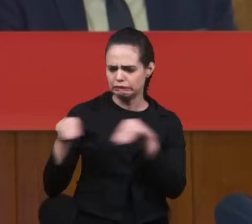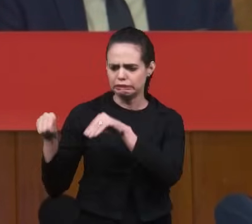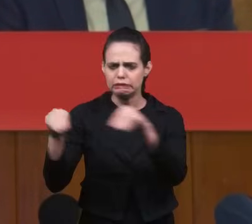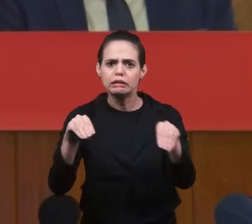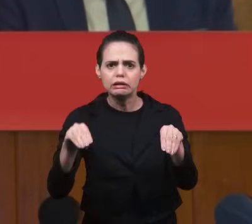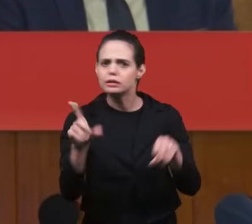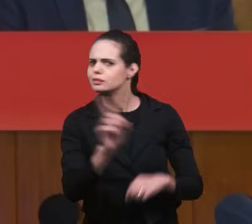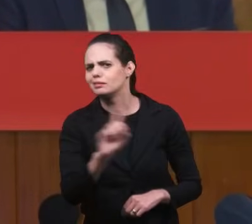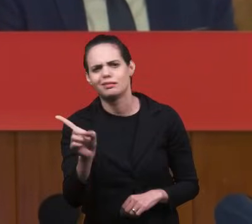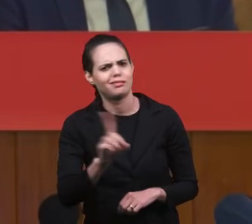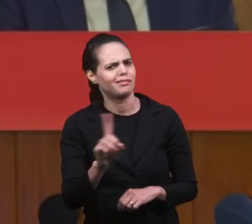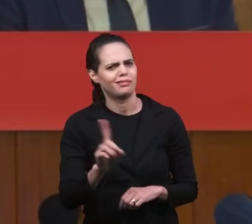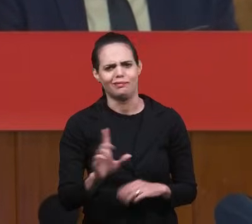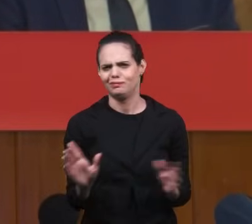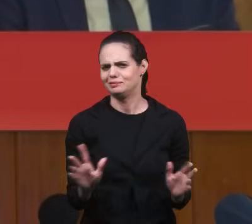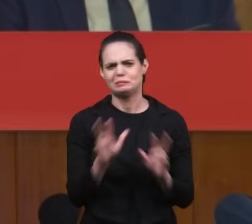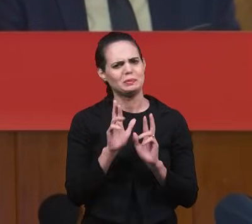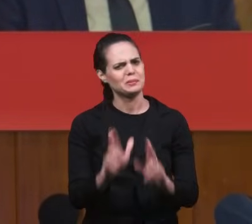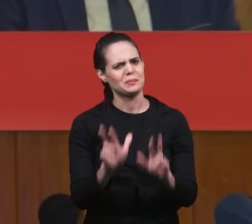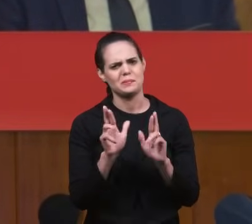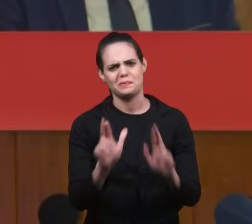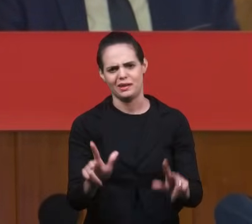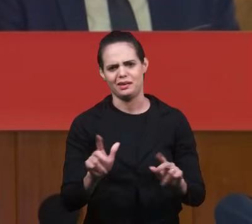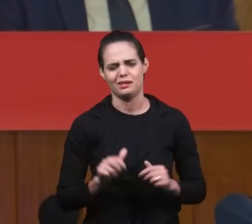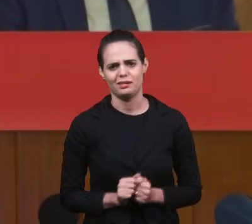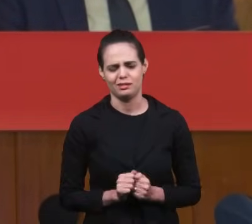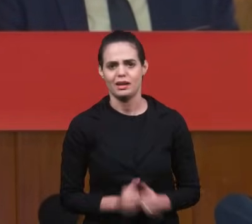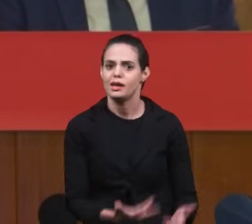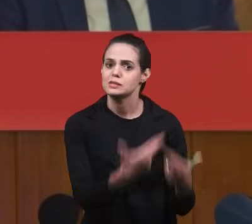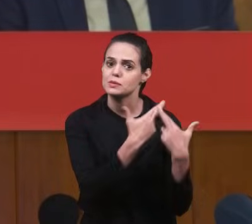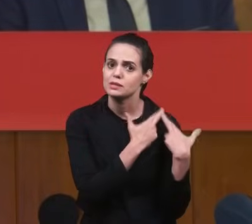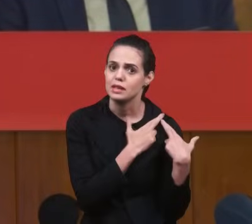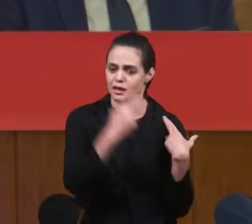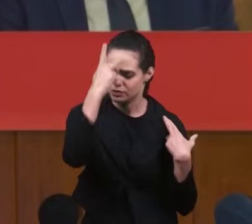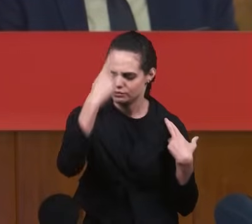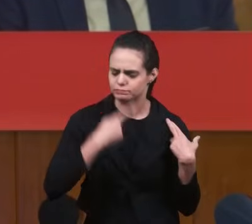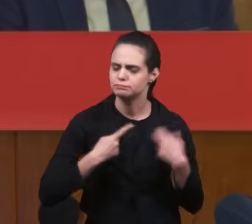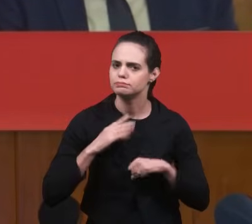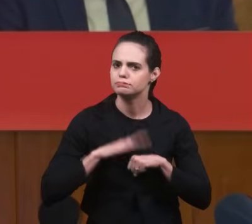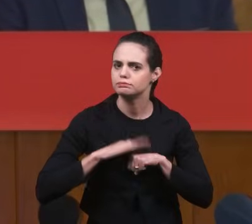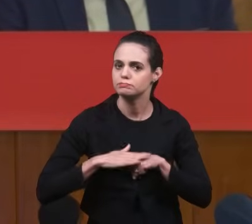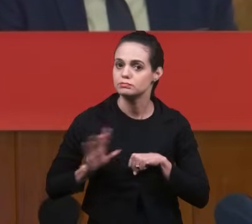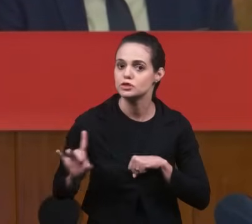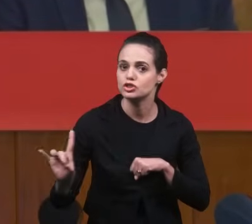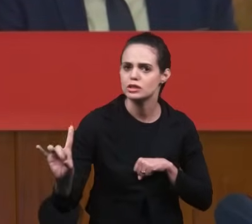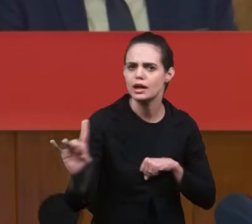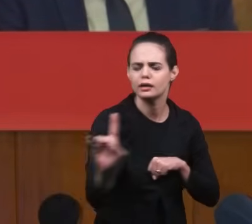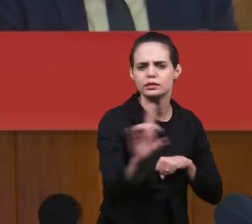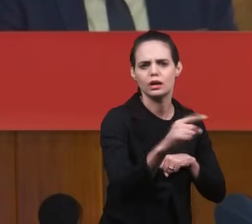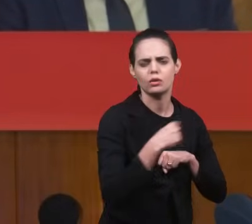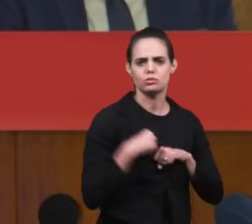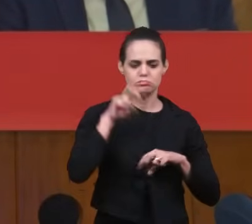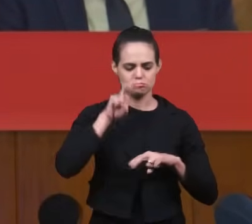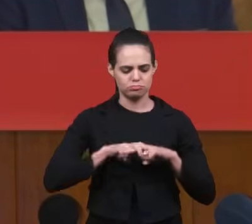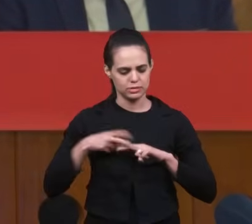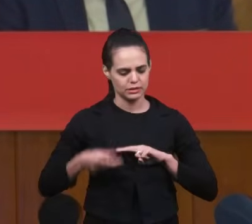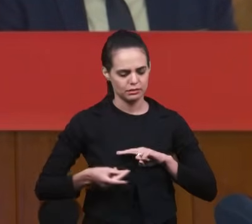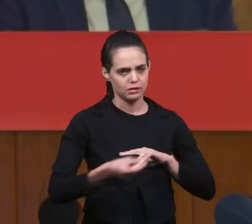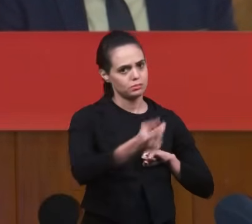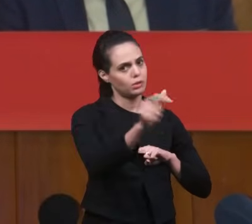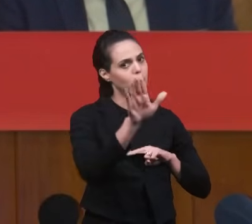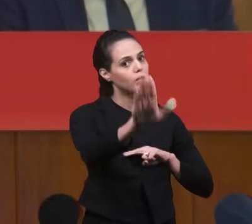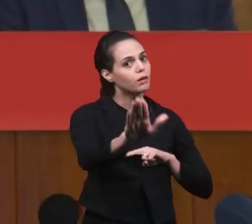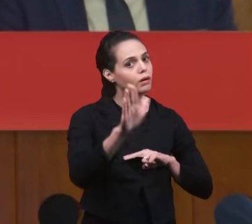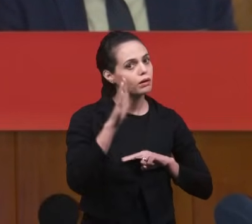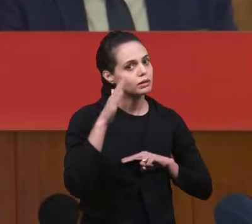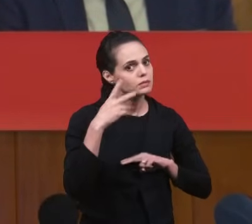isso. A responsabilidade é pessoal. Cada um vai sair daqui e cada um que está nos ouvindo vai assumir a